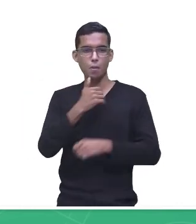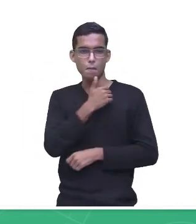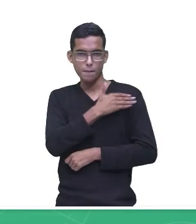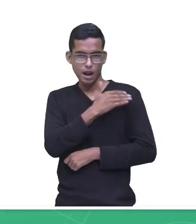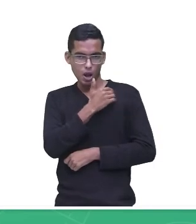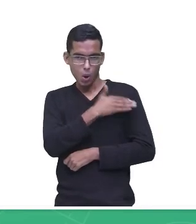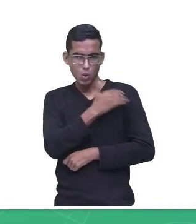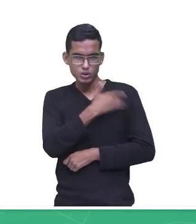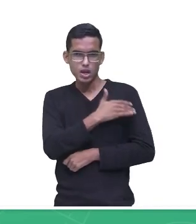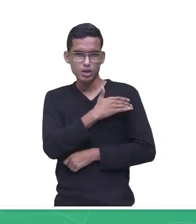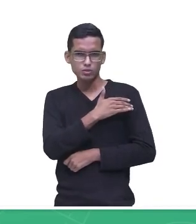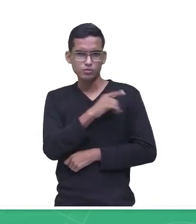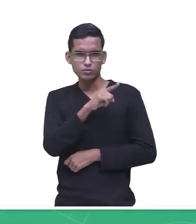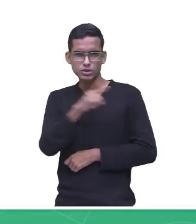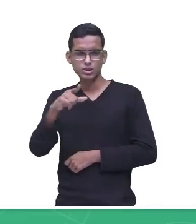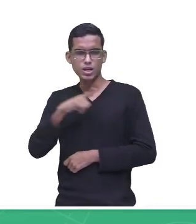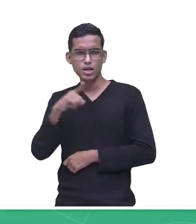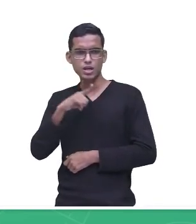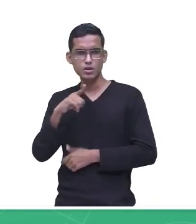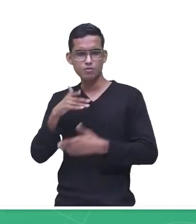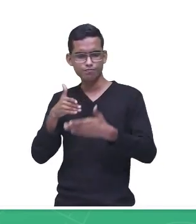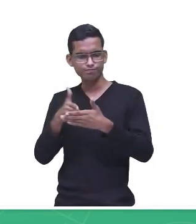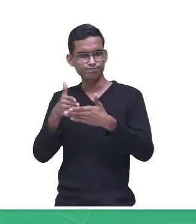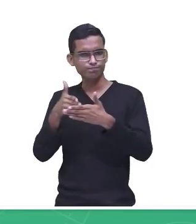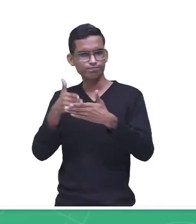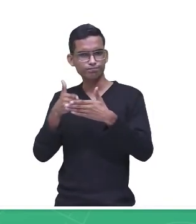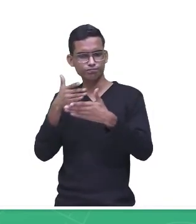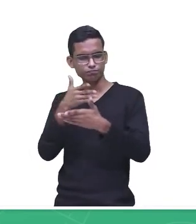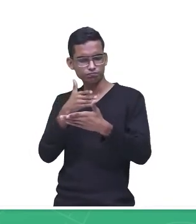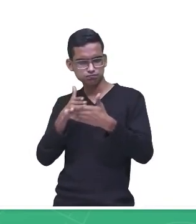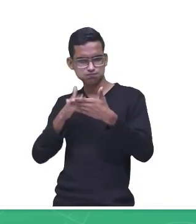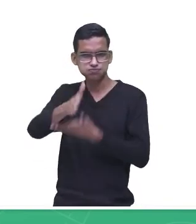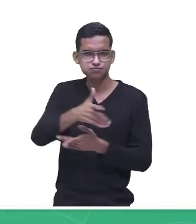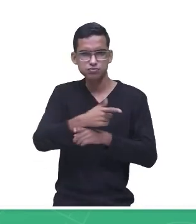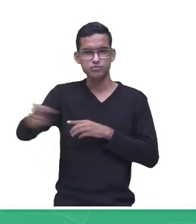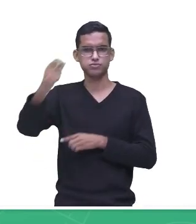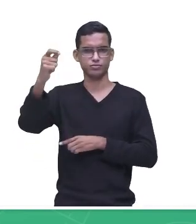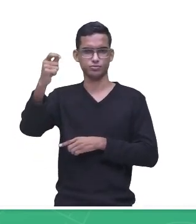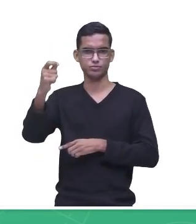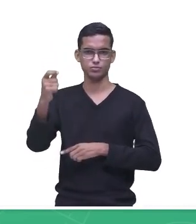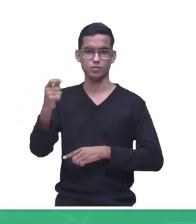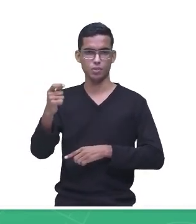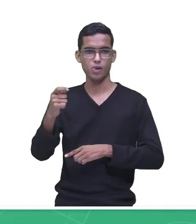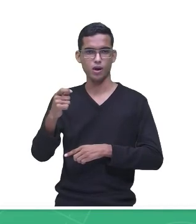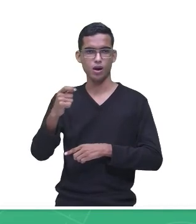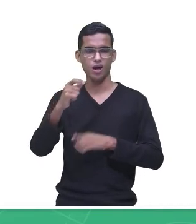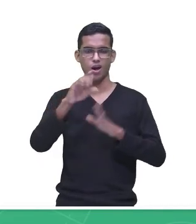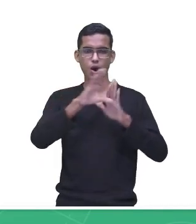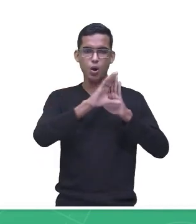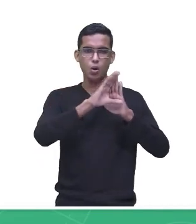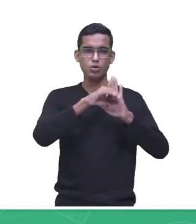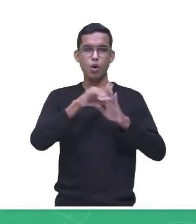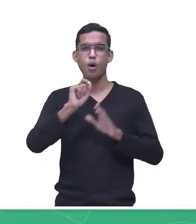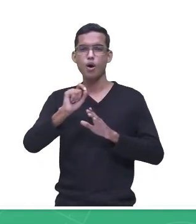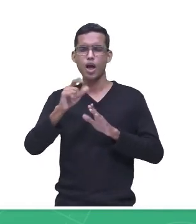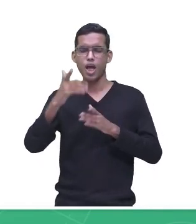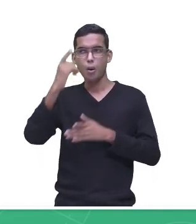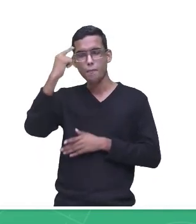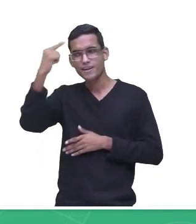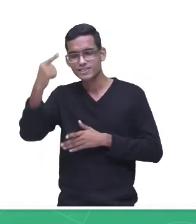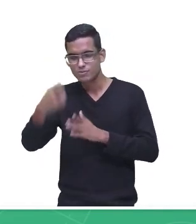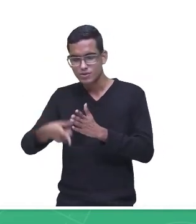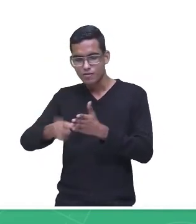de preconceito. Preconceito, um conceito anterior. Um conceito que vem antes, que muitas vezes eu